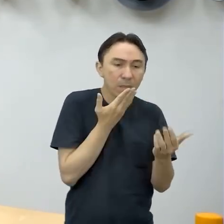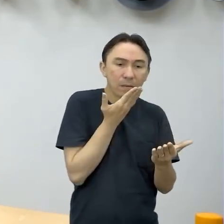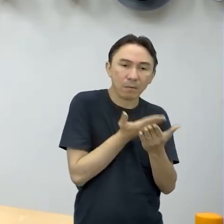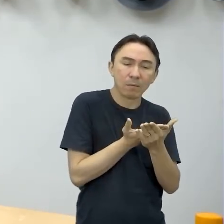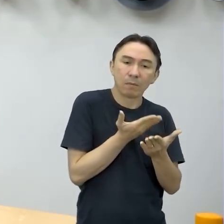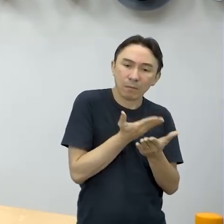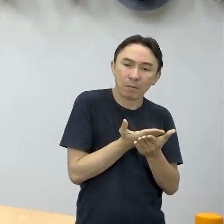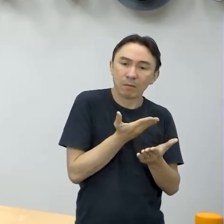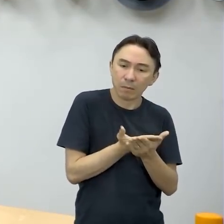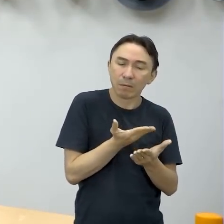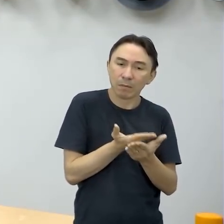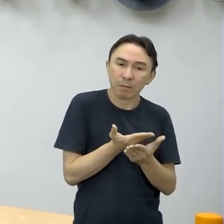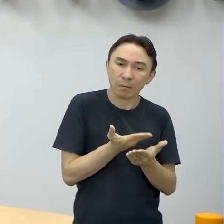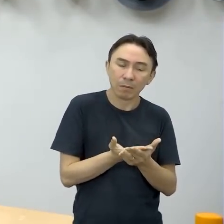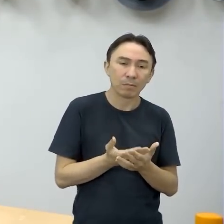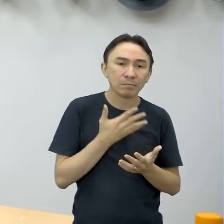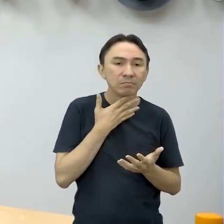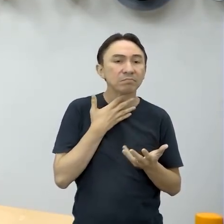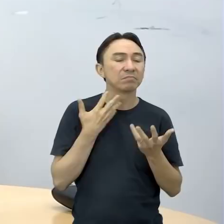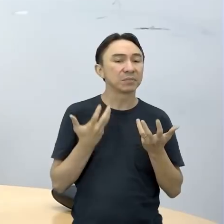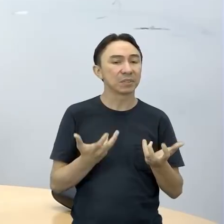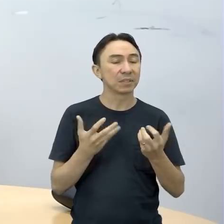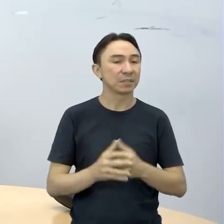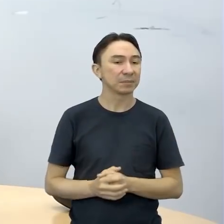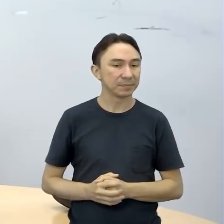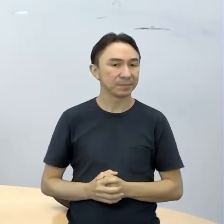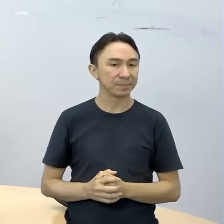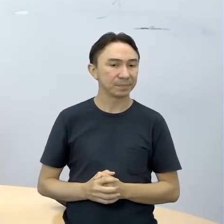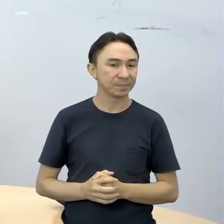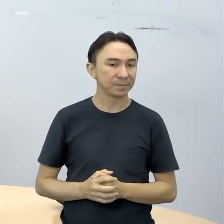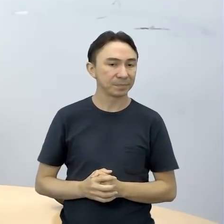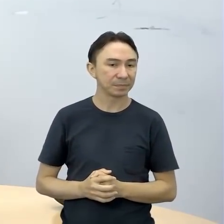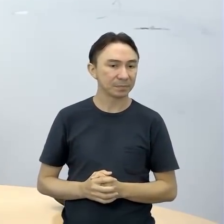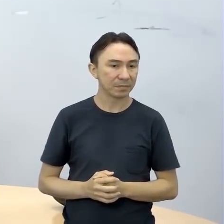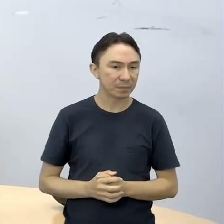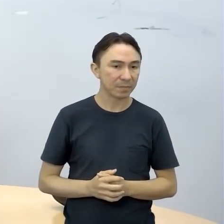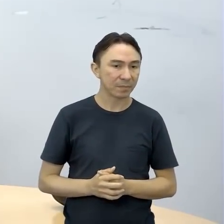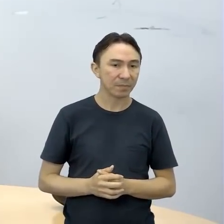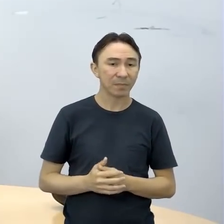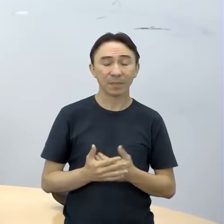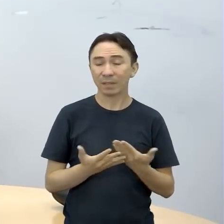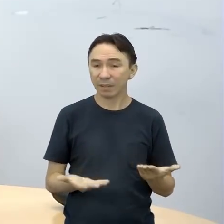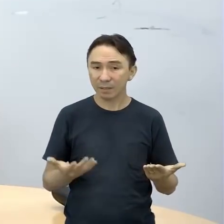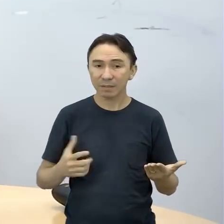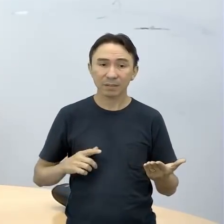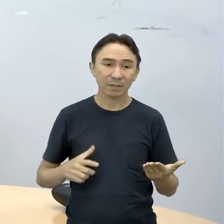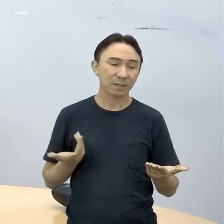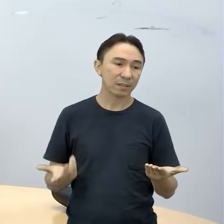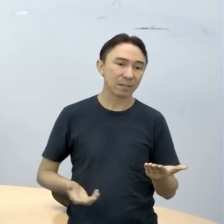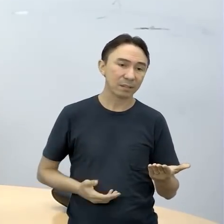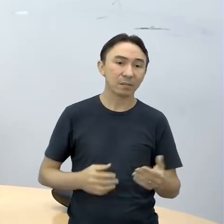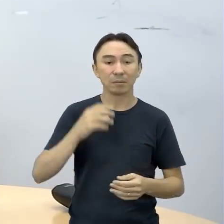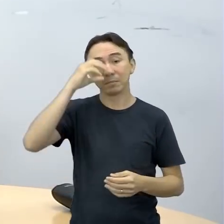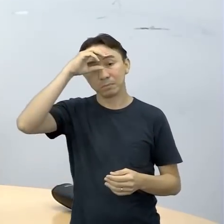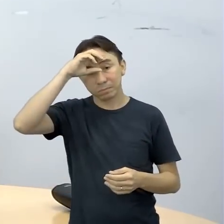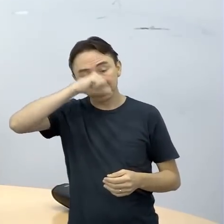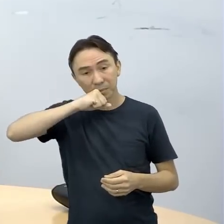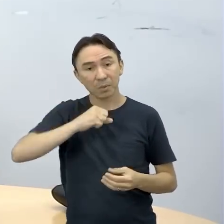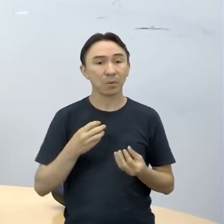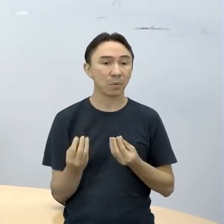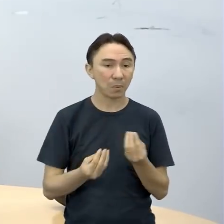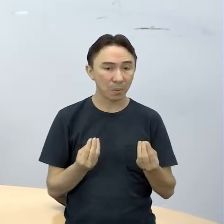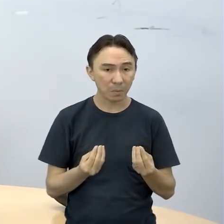vez mais o conhecimento, né, Graça? A aprendizagem, ela se dá, como eu disse, né, por aproximações sucessivas com o